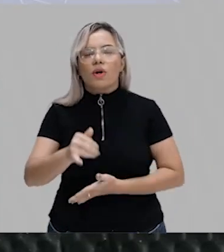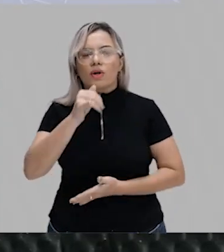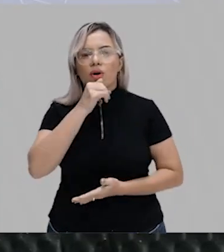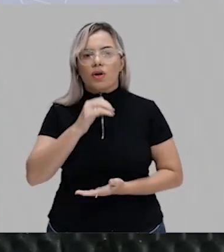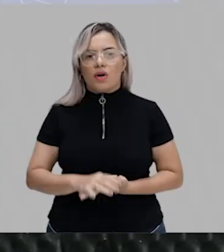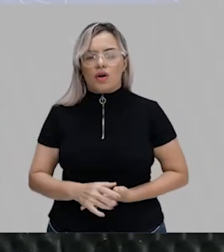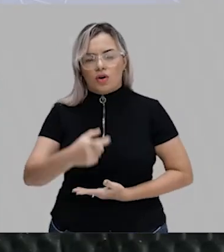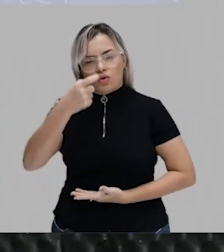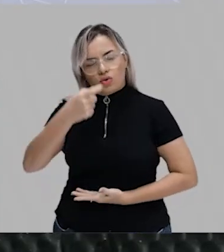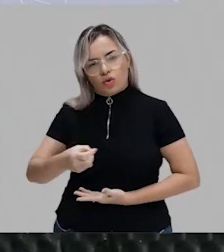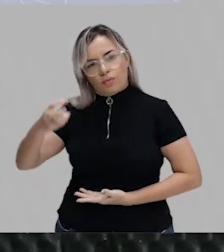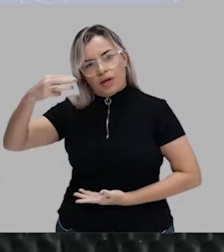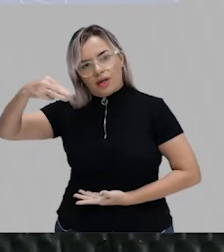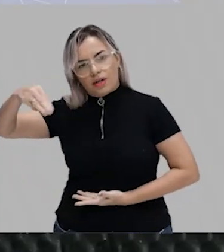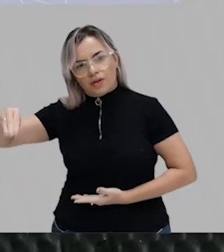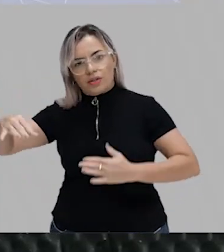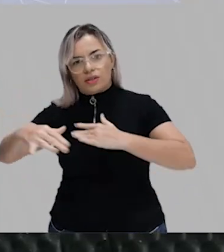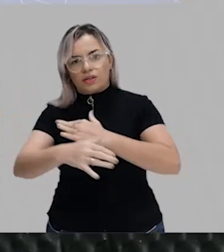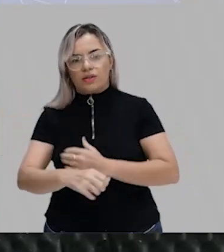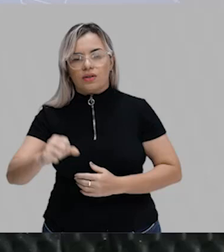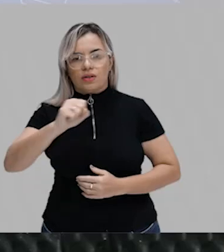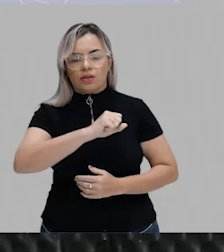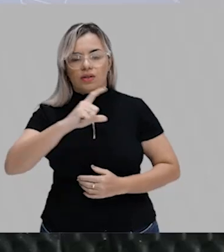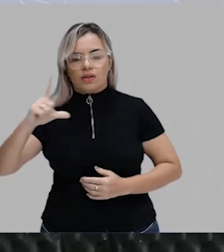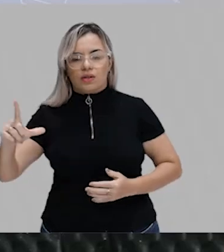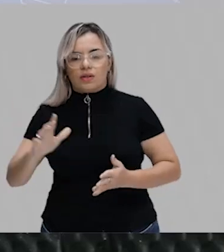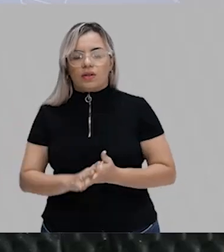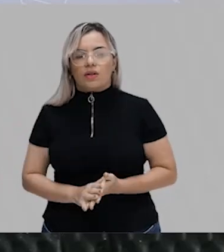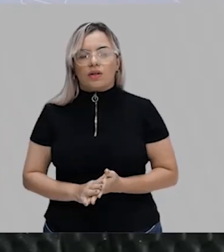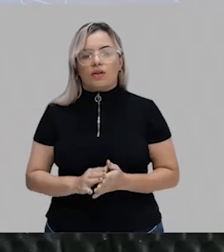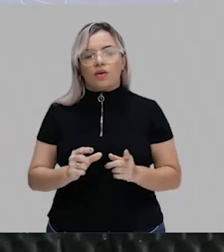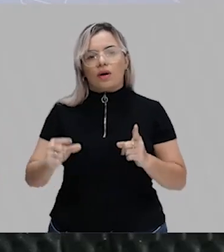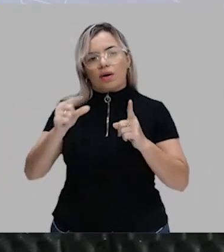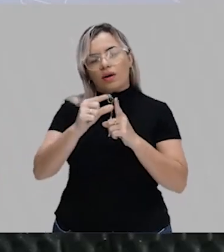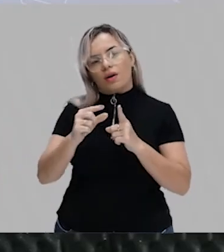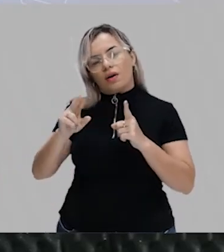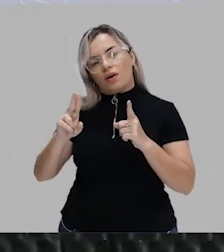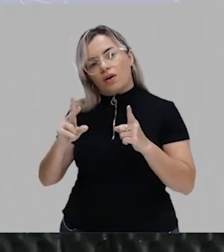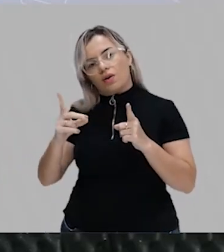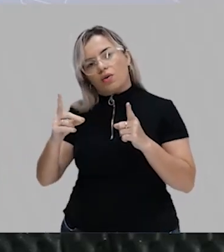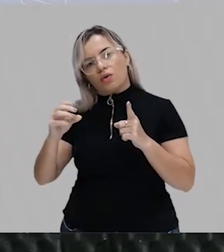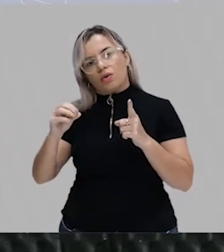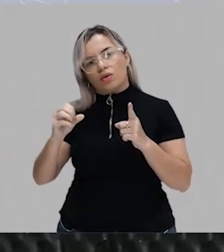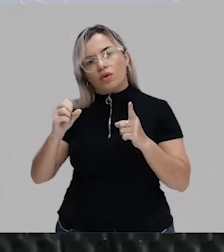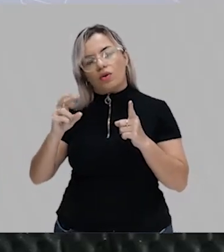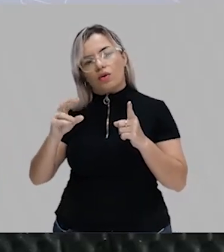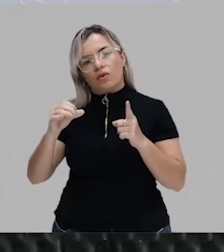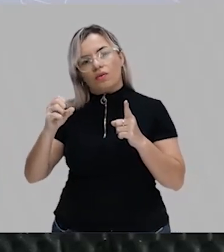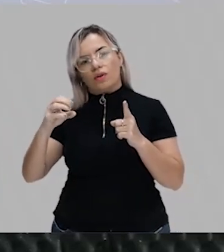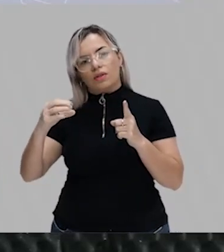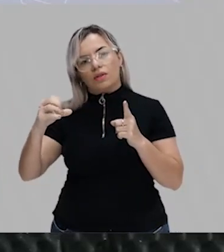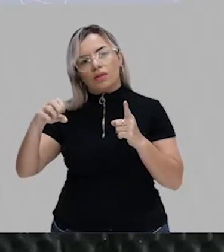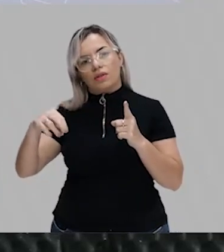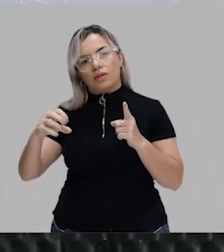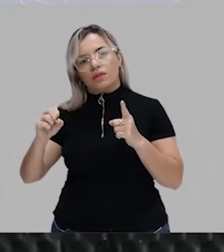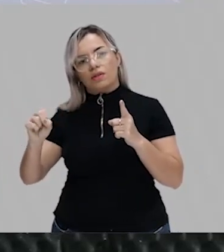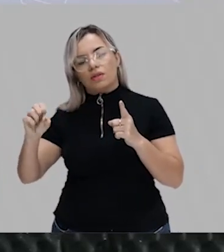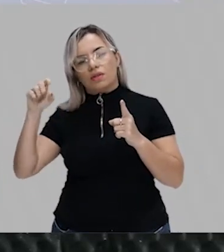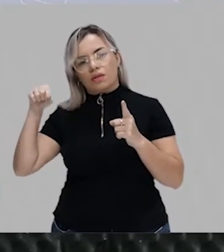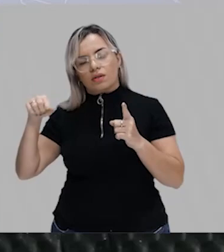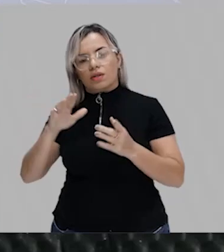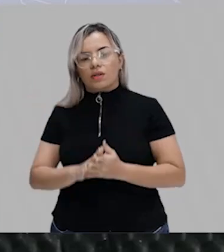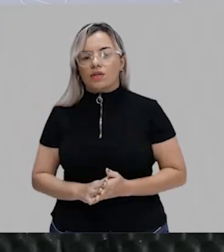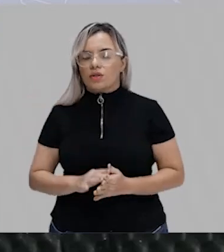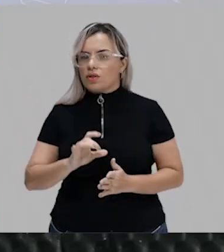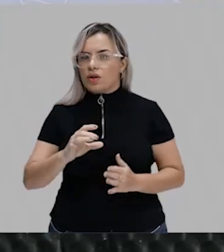Tá? Se eu quisesse usar apenas o termo ludovicense, eu estaria dizendo especificamente já a cidade ao qual